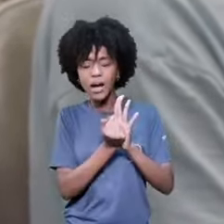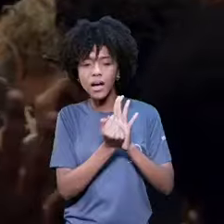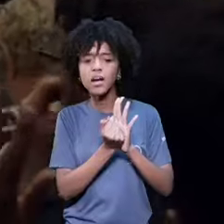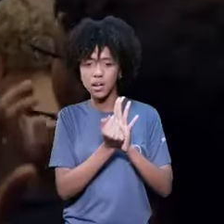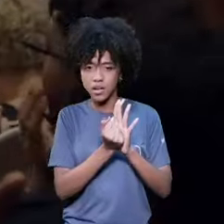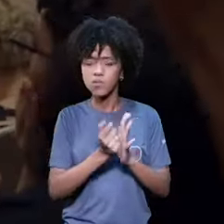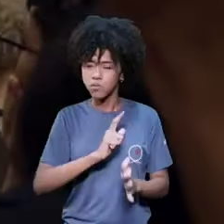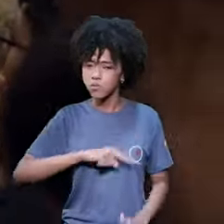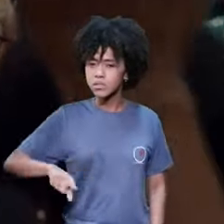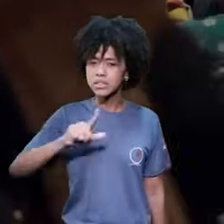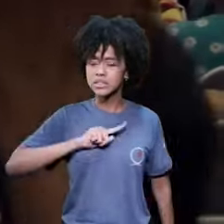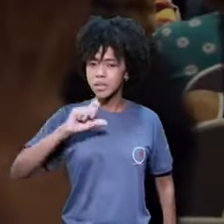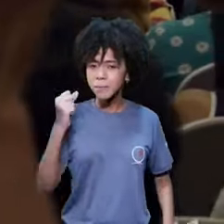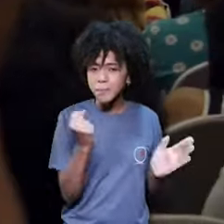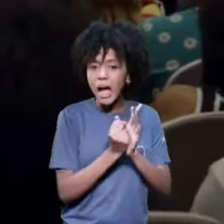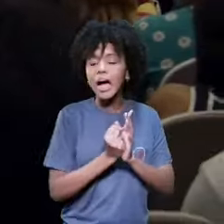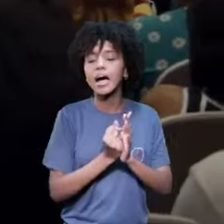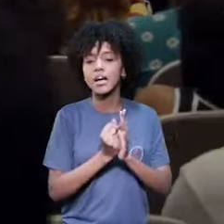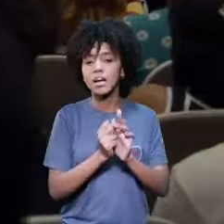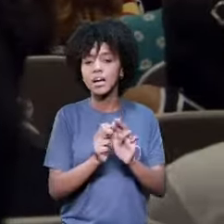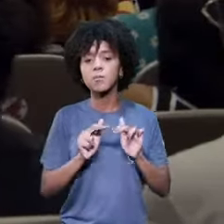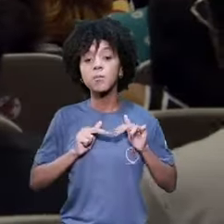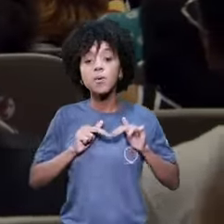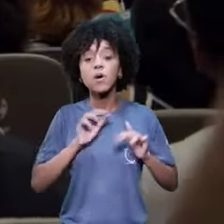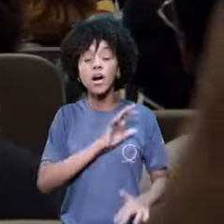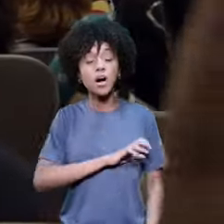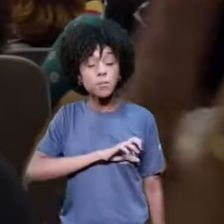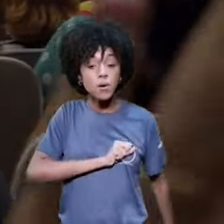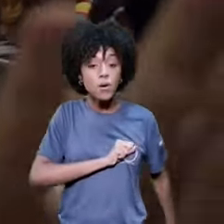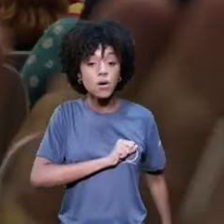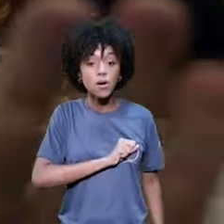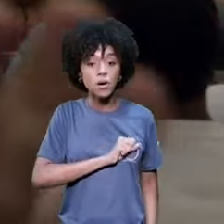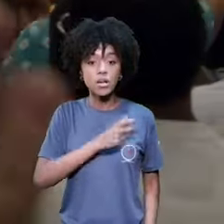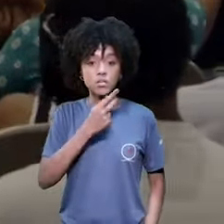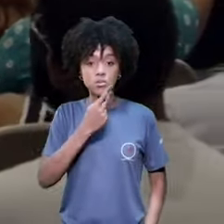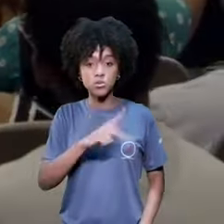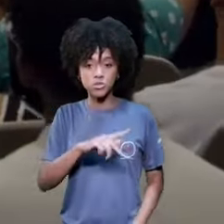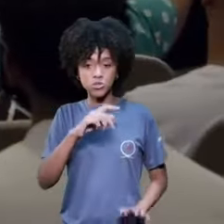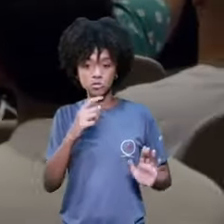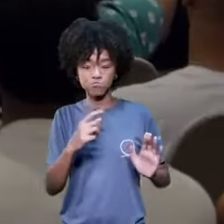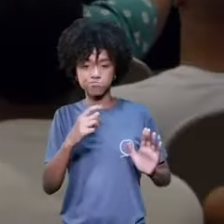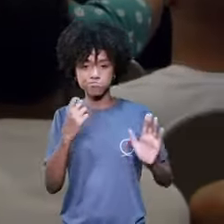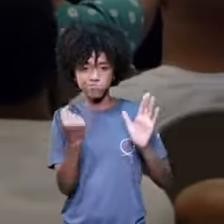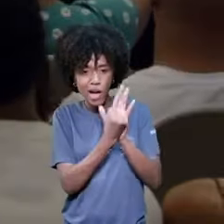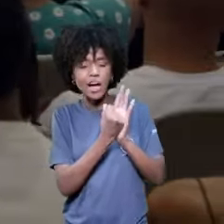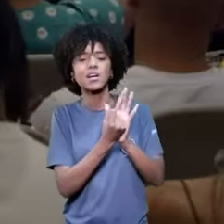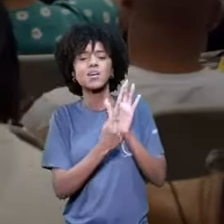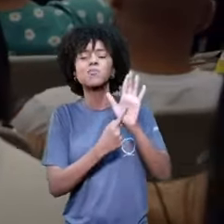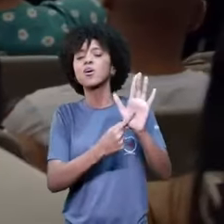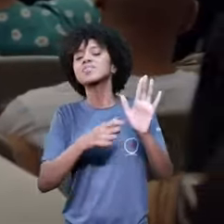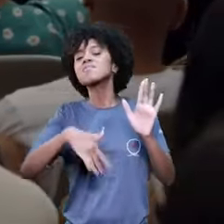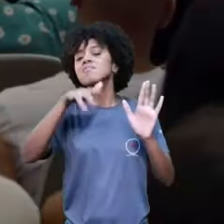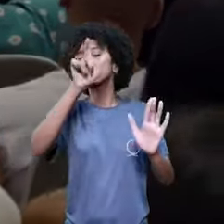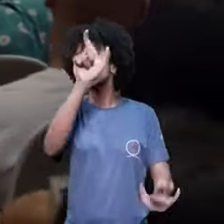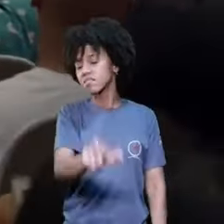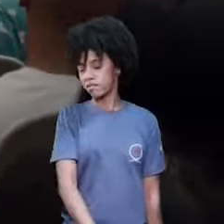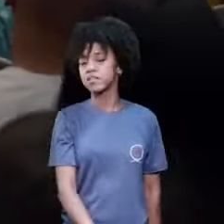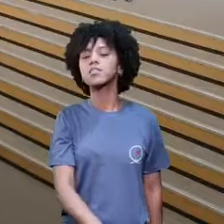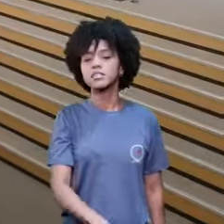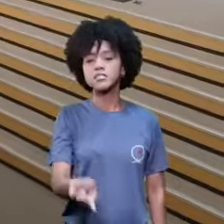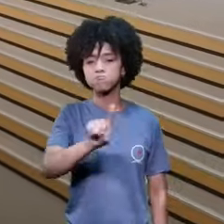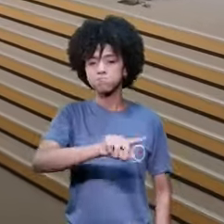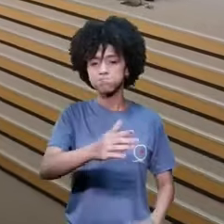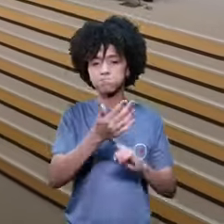Deus, as tuas cicatrizes vão contar quem você é. Tem alguém para me ajudar a